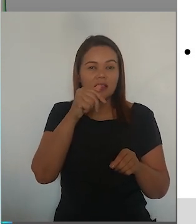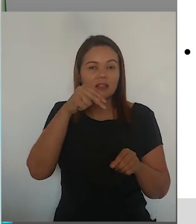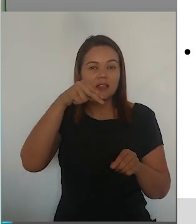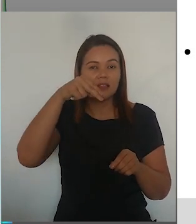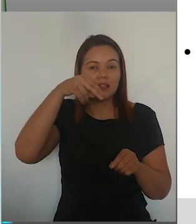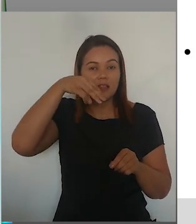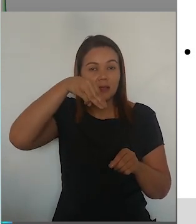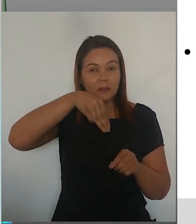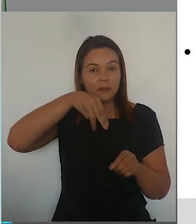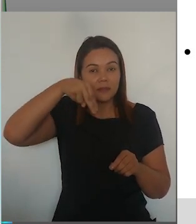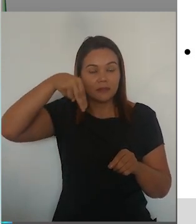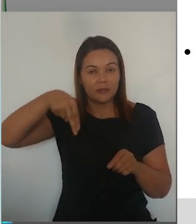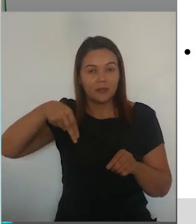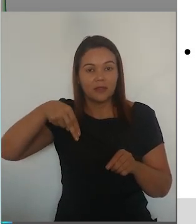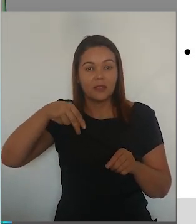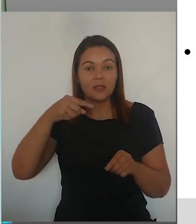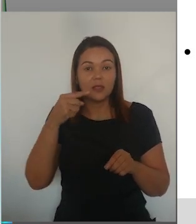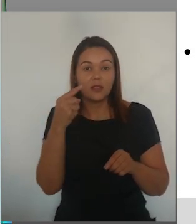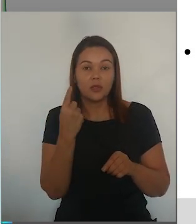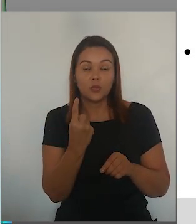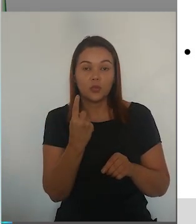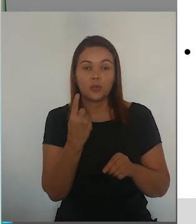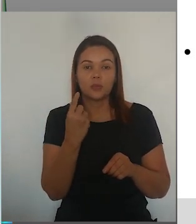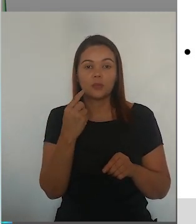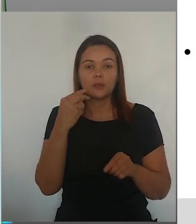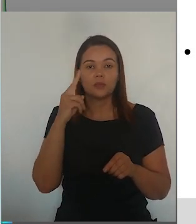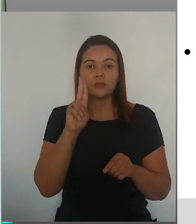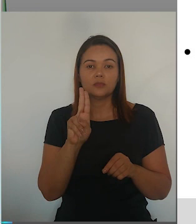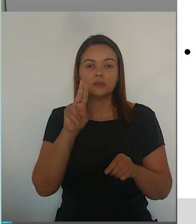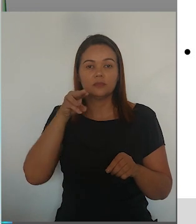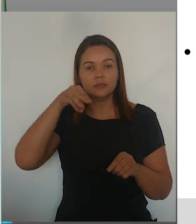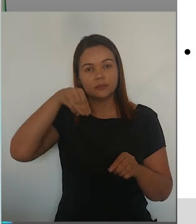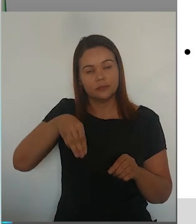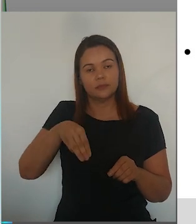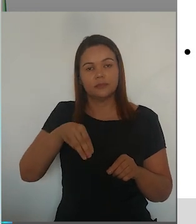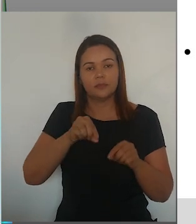nanômetros de diâmetro e 1 micrômetro de comprimento.